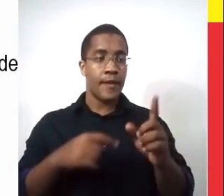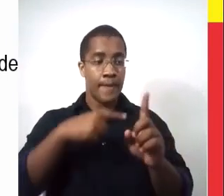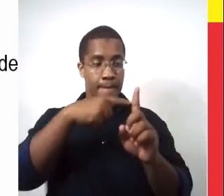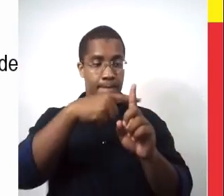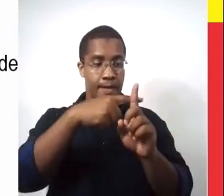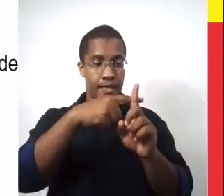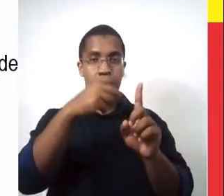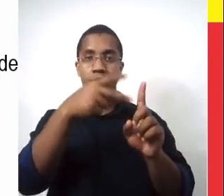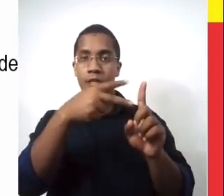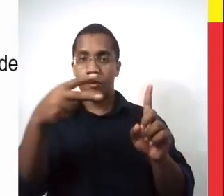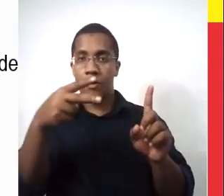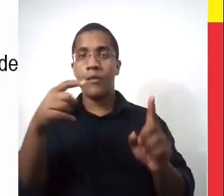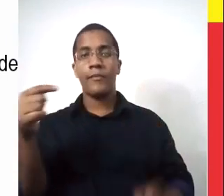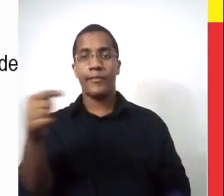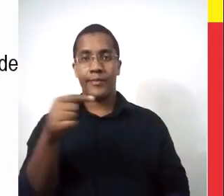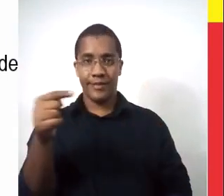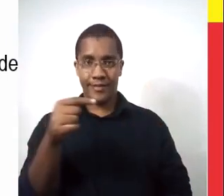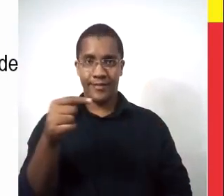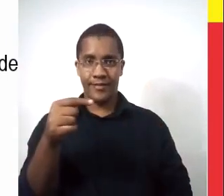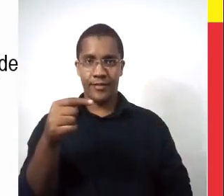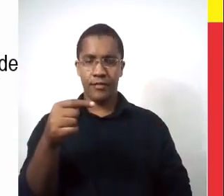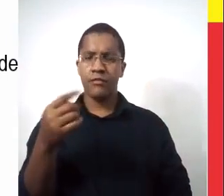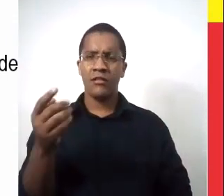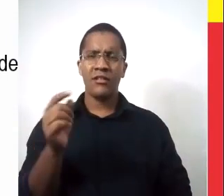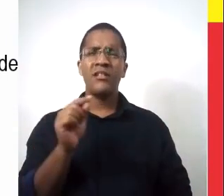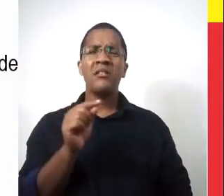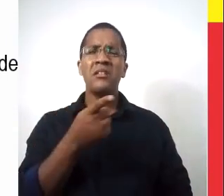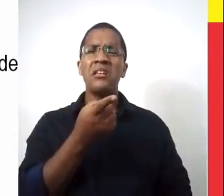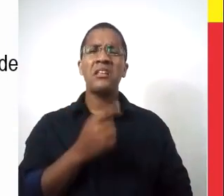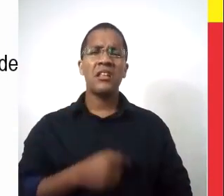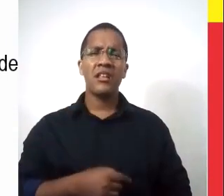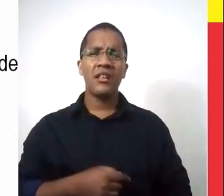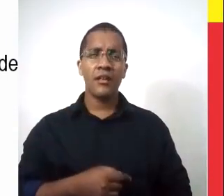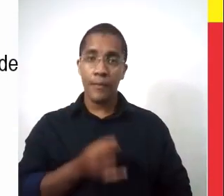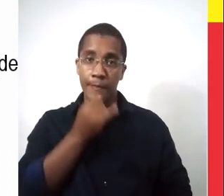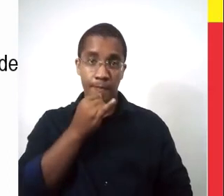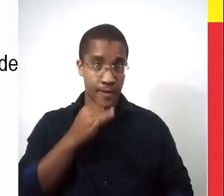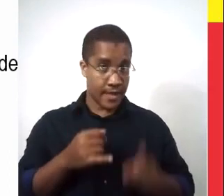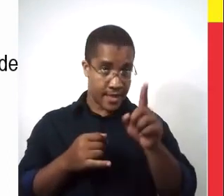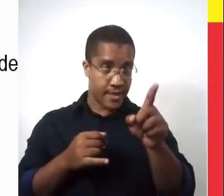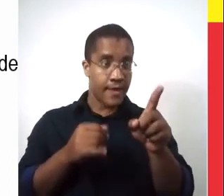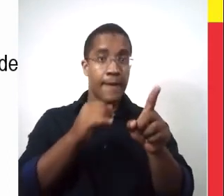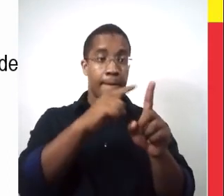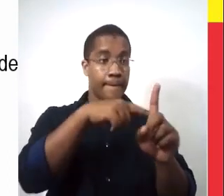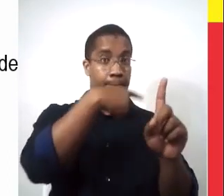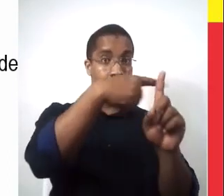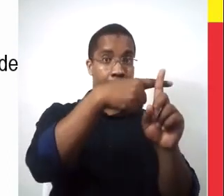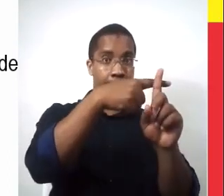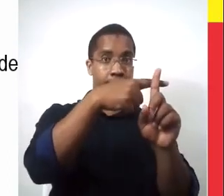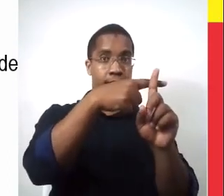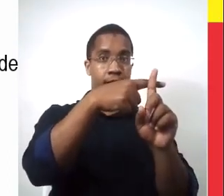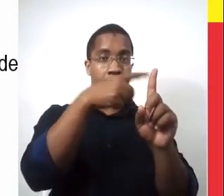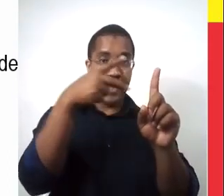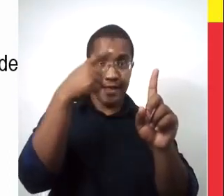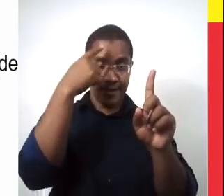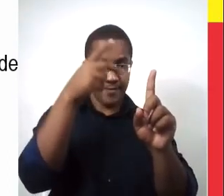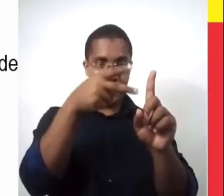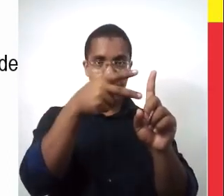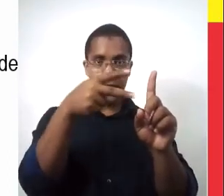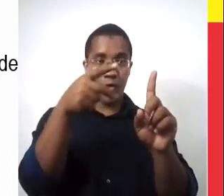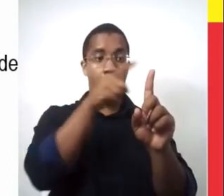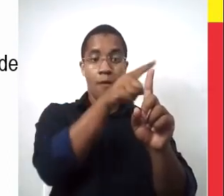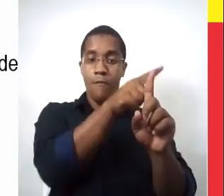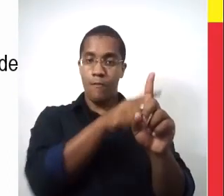Mais igual a menos. Isso quer dizer o quê? Quando eu tenho o sinal de mais de um lado, vou passar para o outro